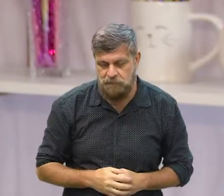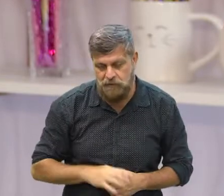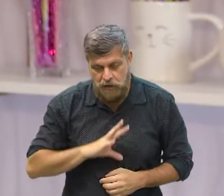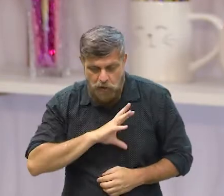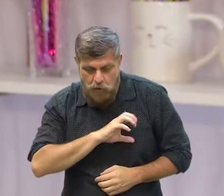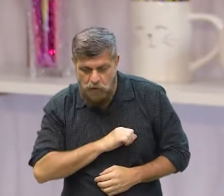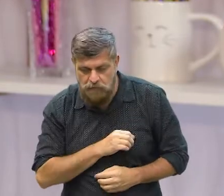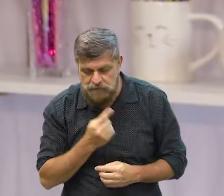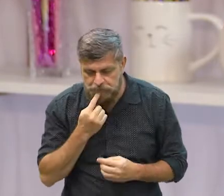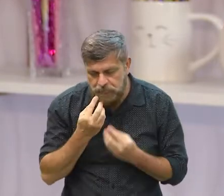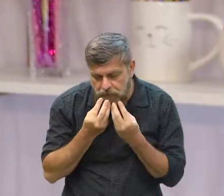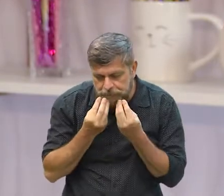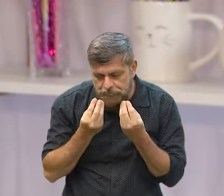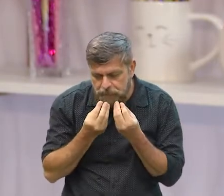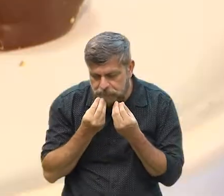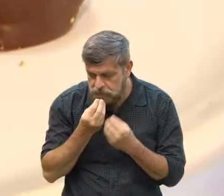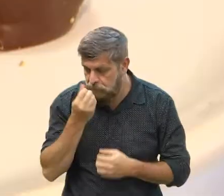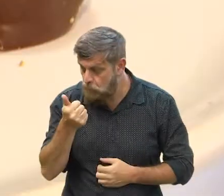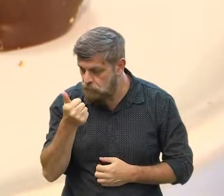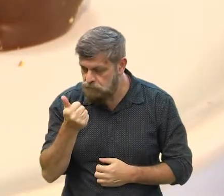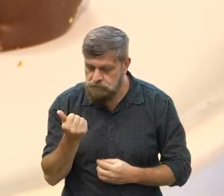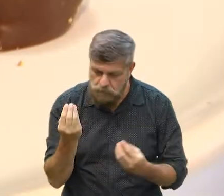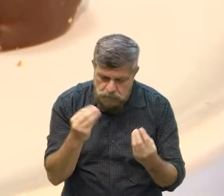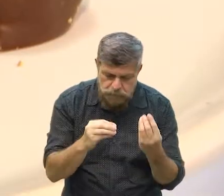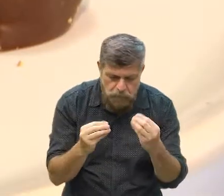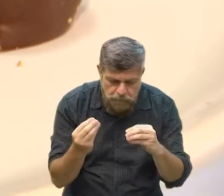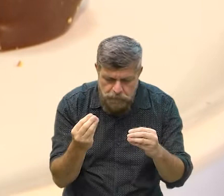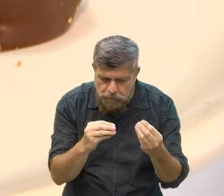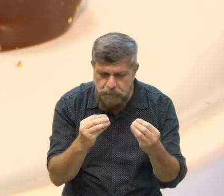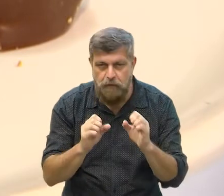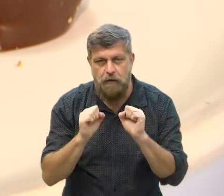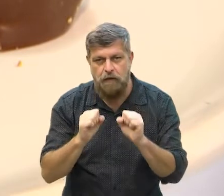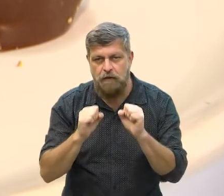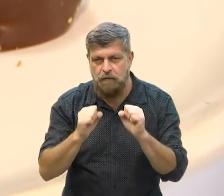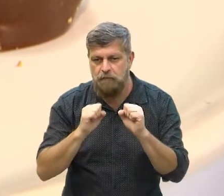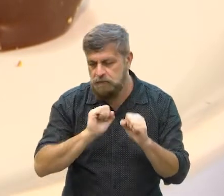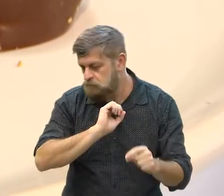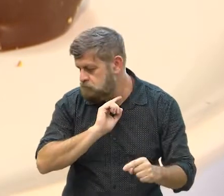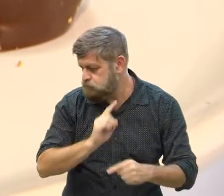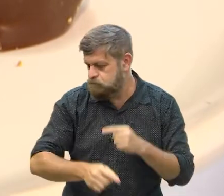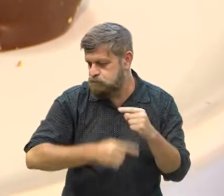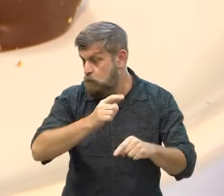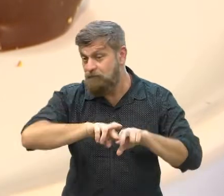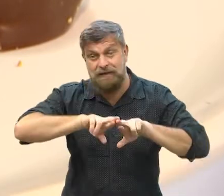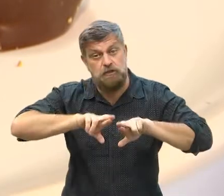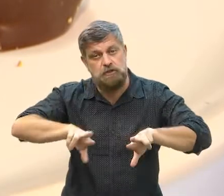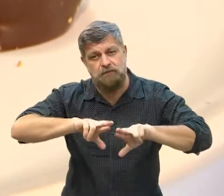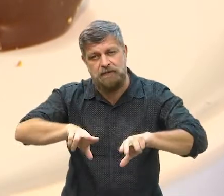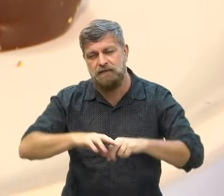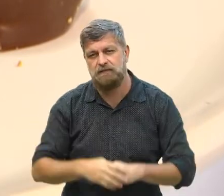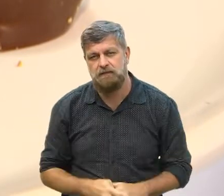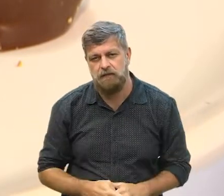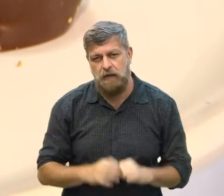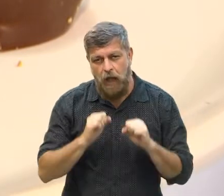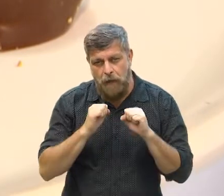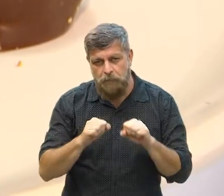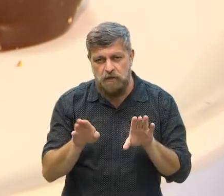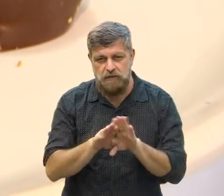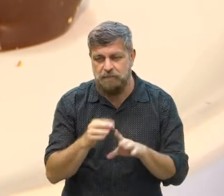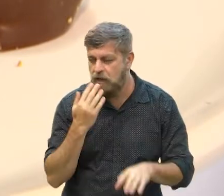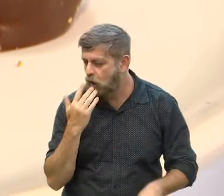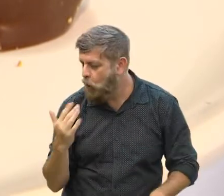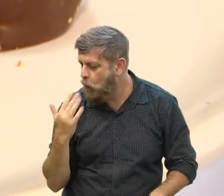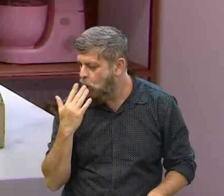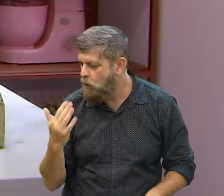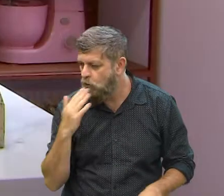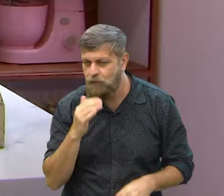é o paladar da pessoa, achou que tá bom, coloca ali um pouquinho de canela que vai fazer uma grande diferença aí na Dá receita. até para colorir o chocolate. Eu pego